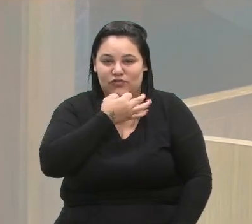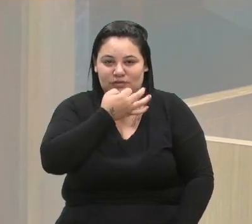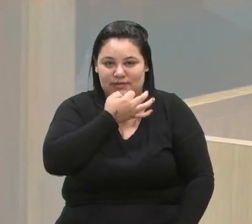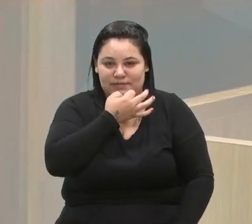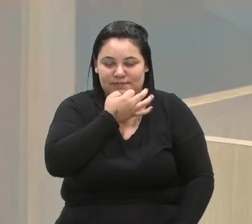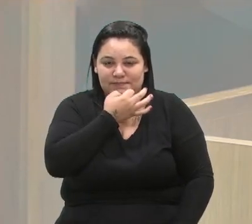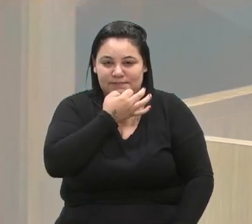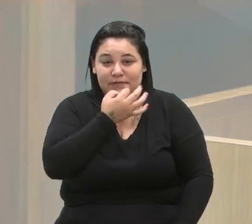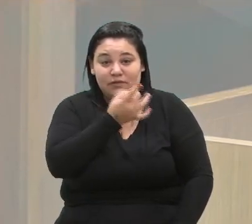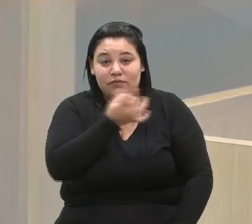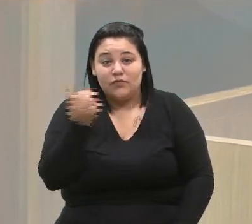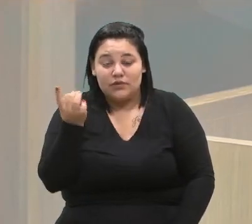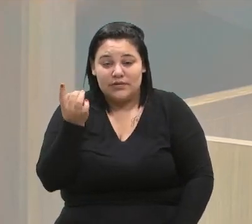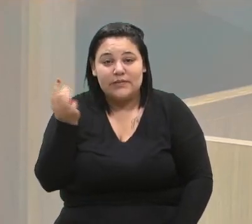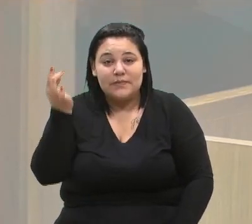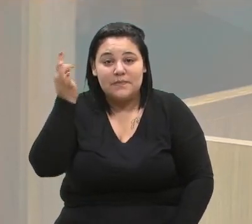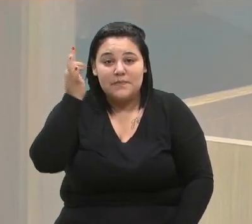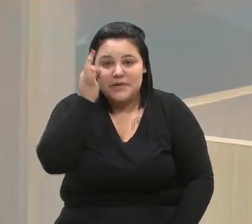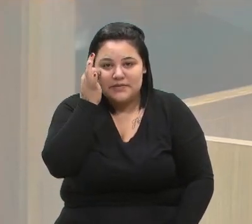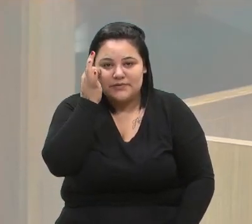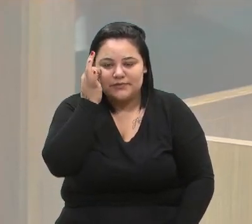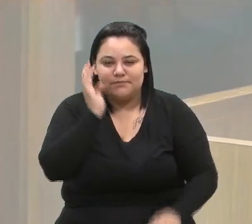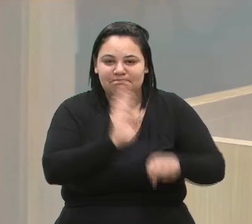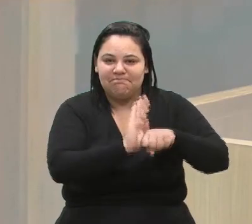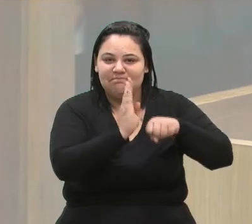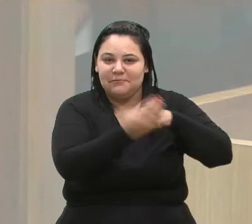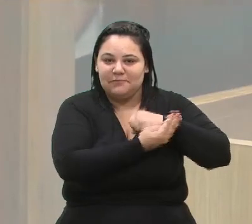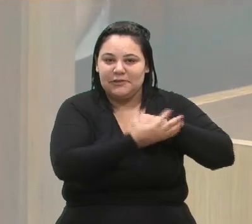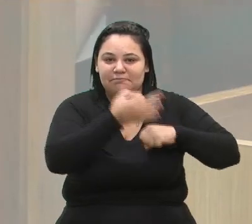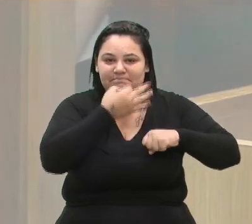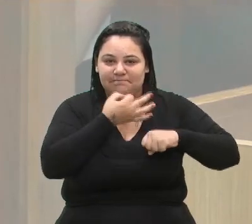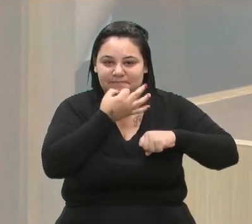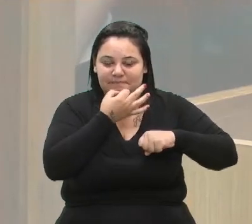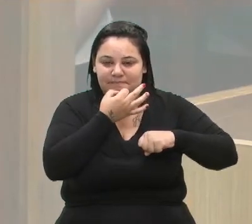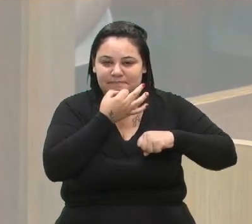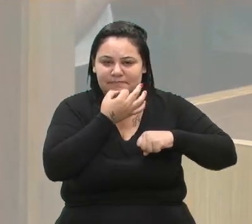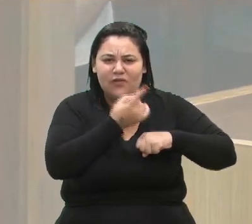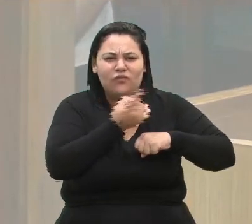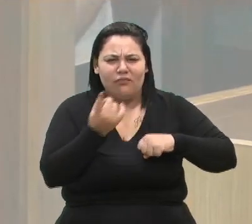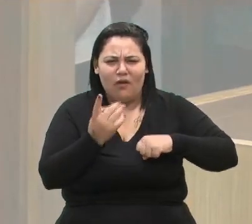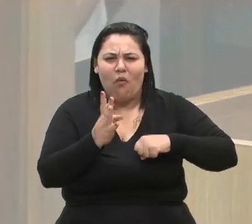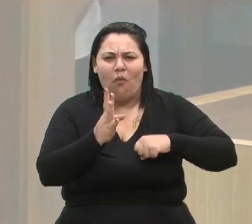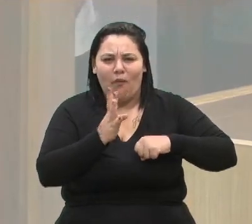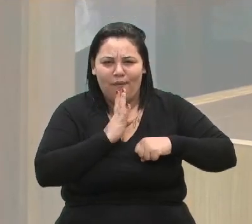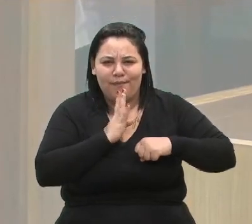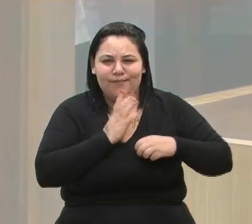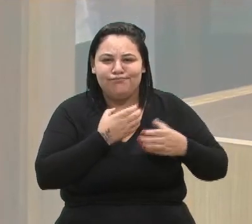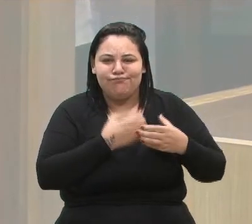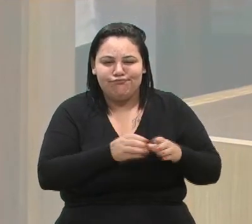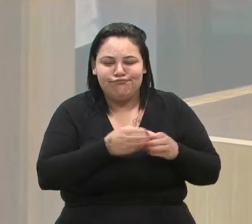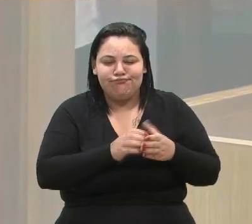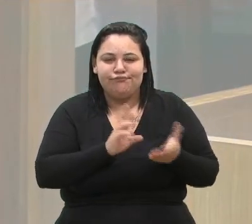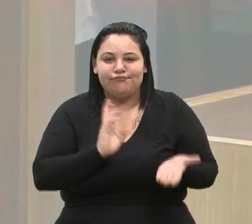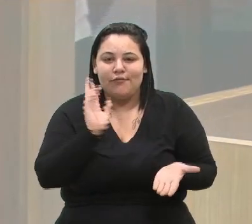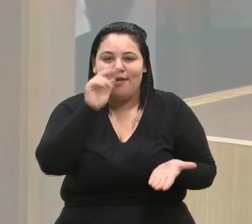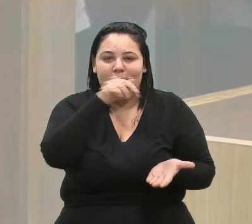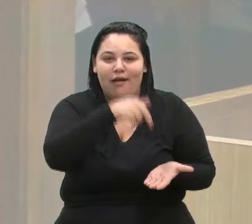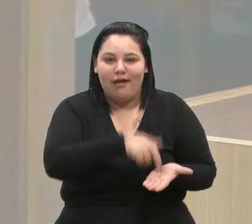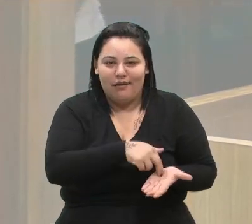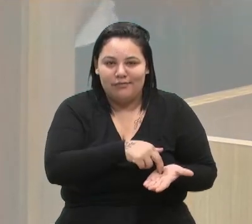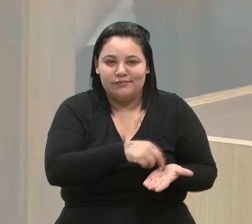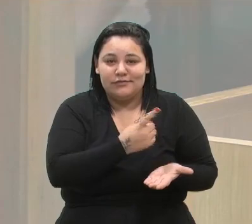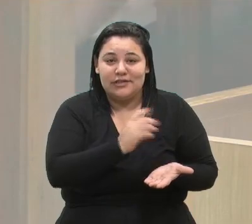Vocês que estão presentes nos bairros de Caxias conhecem a realidade das mais de 100 entidades assistenciais que